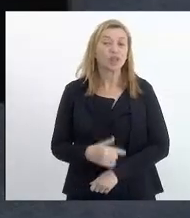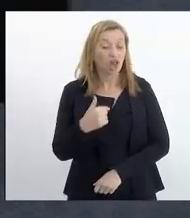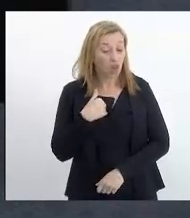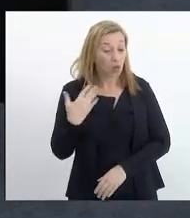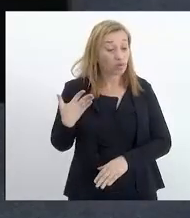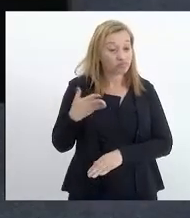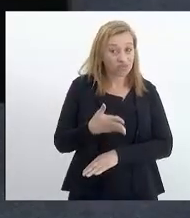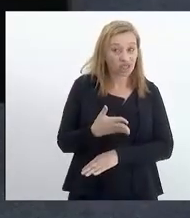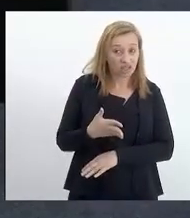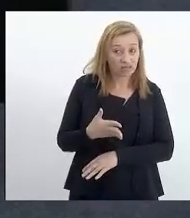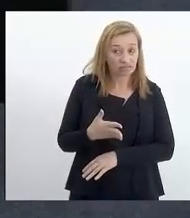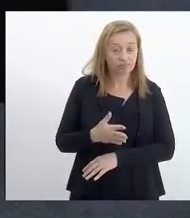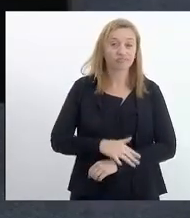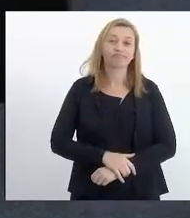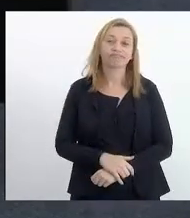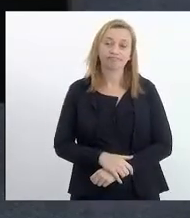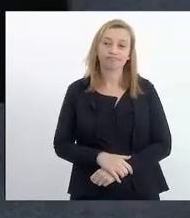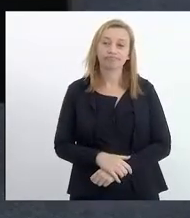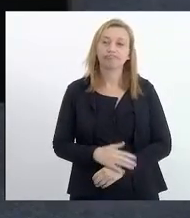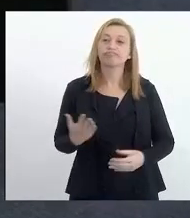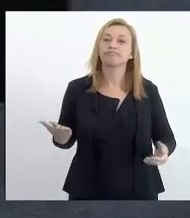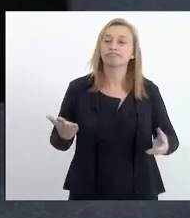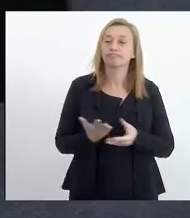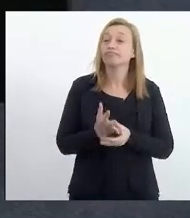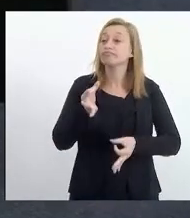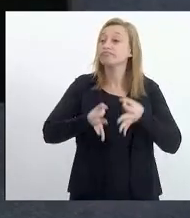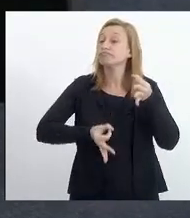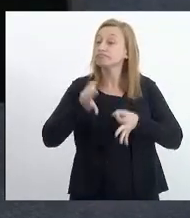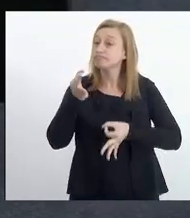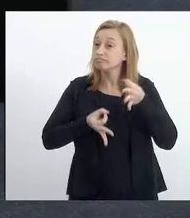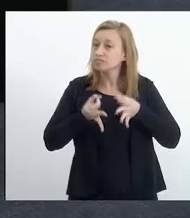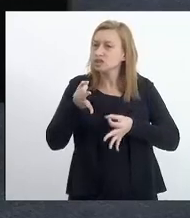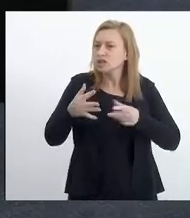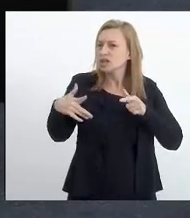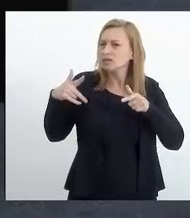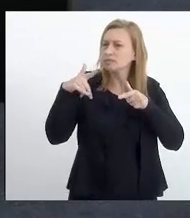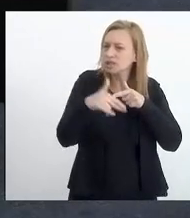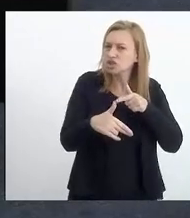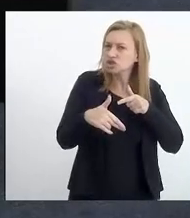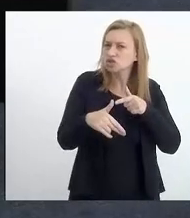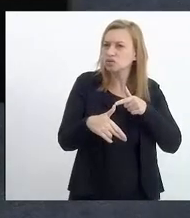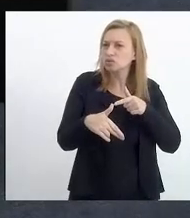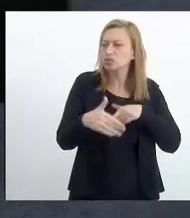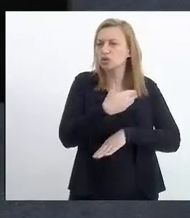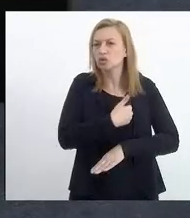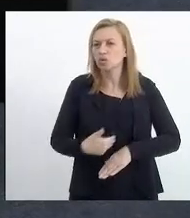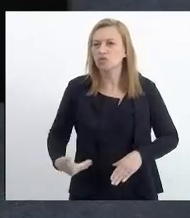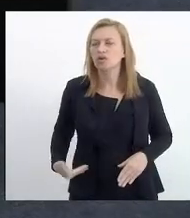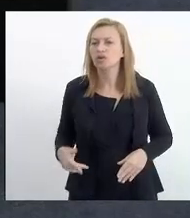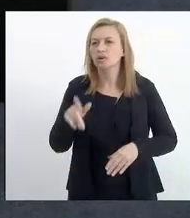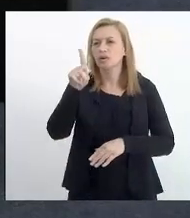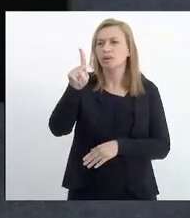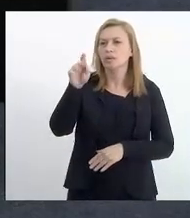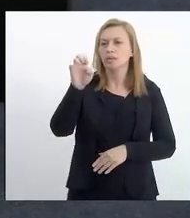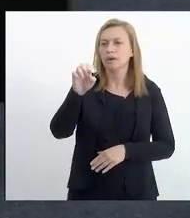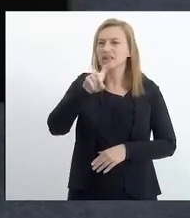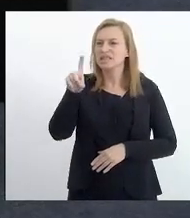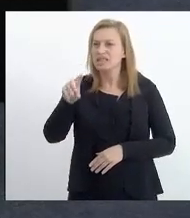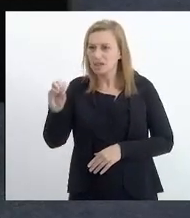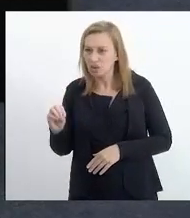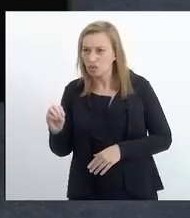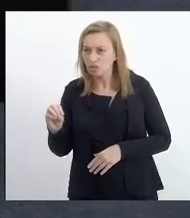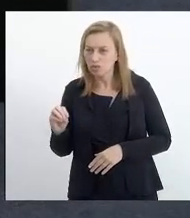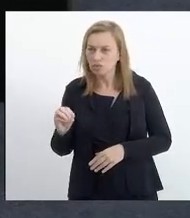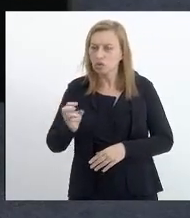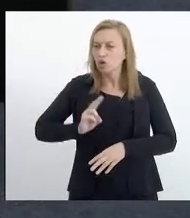entrei com uma ação no judiciário impedindo que o governo Pezão